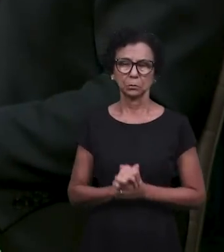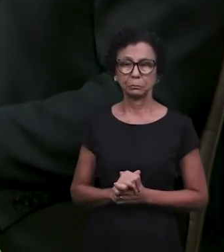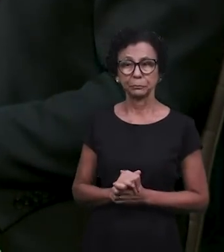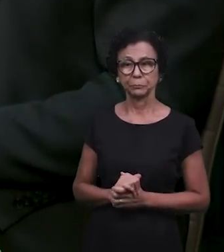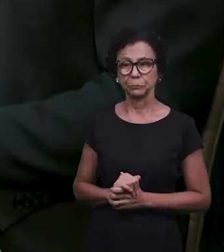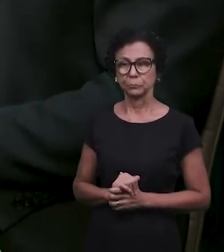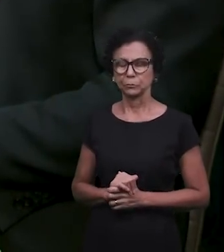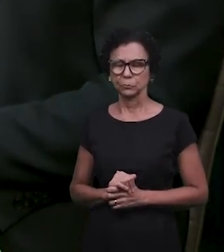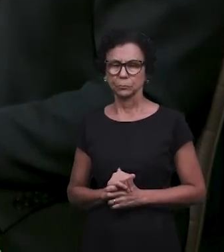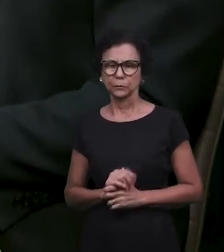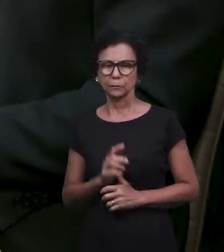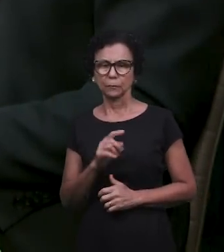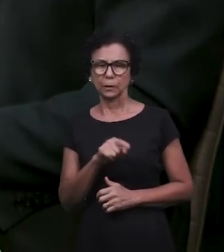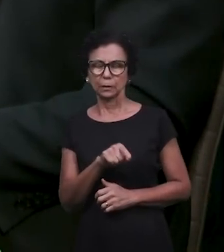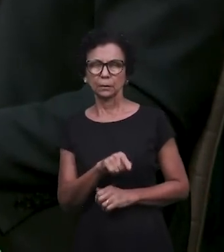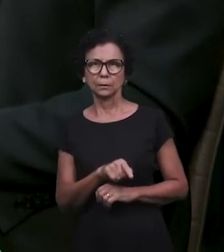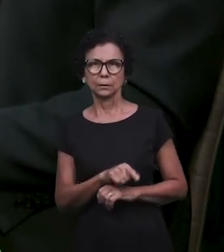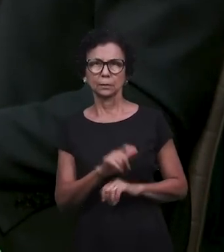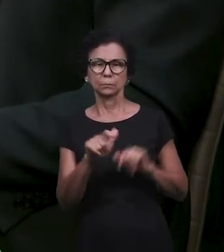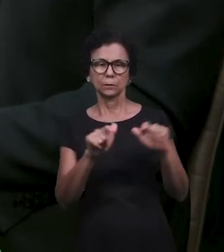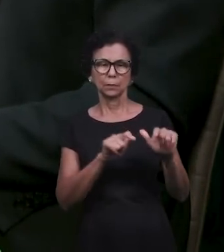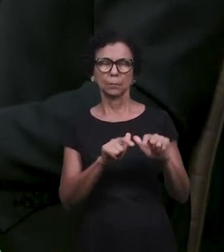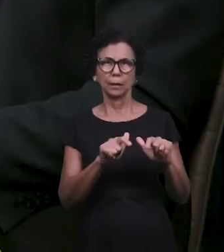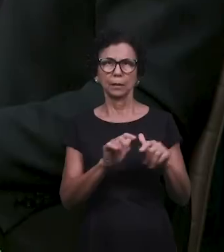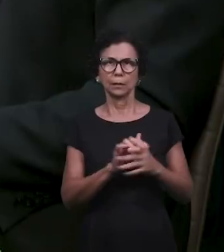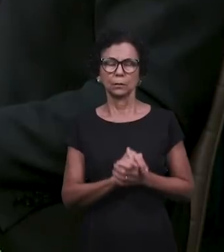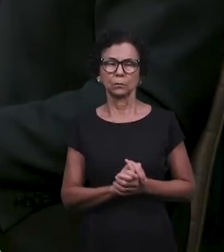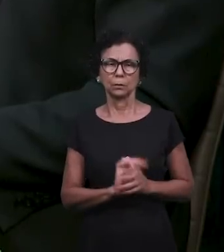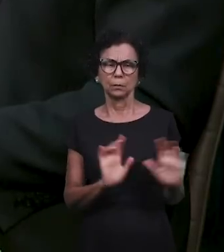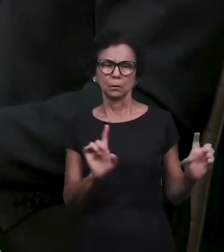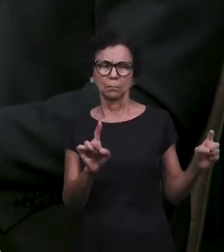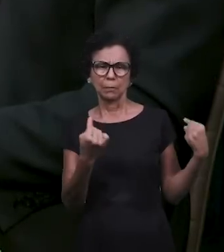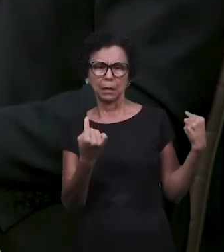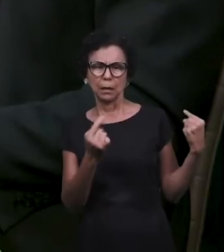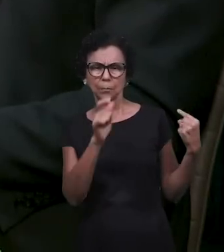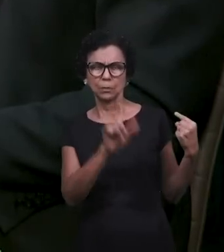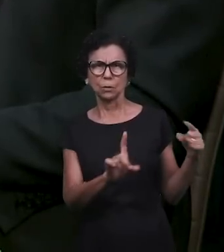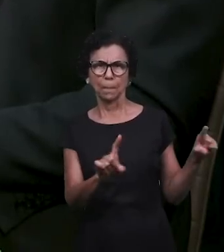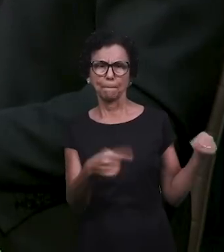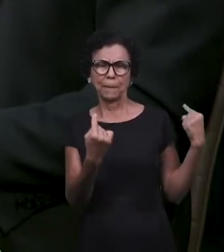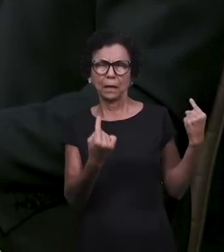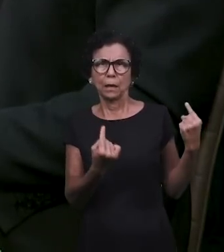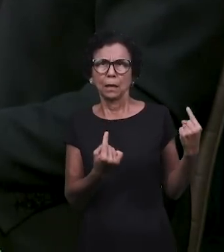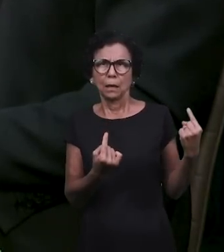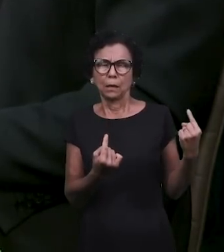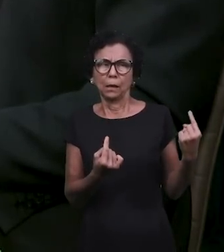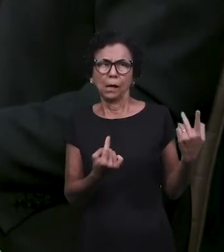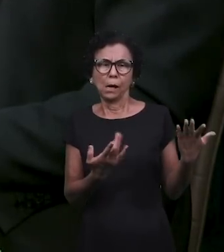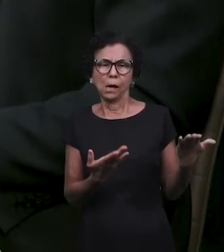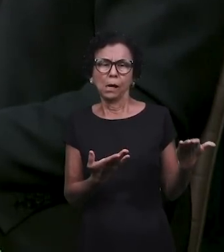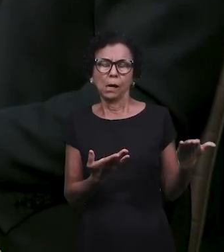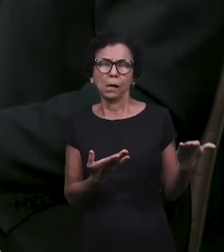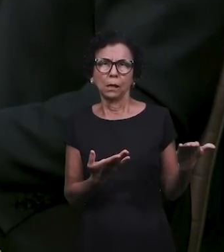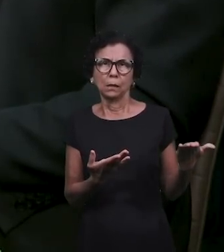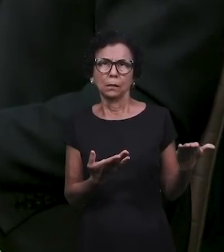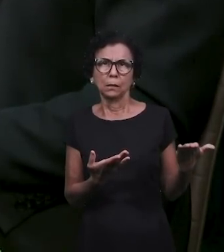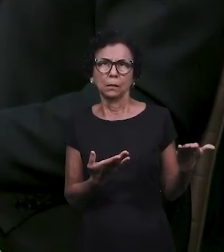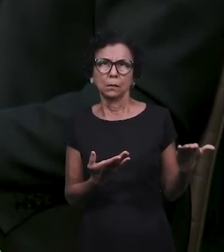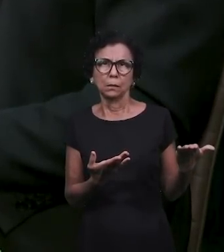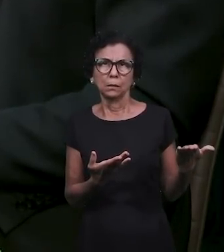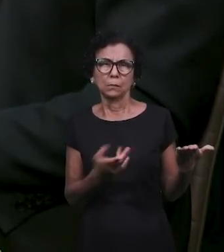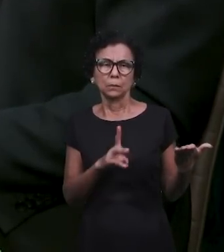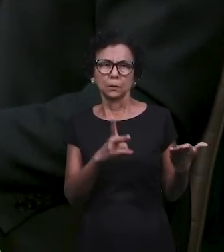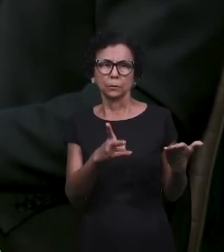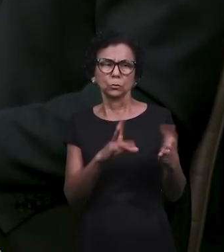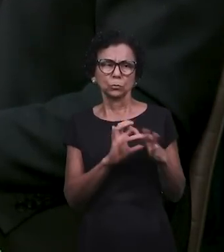momento e te ataca, você vai zelar por quê? Pela comunhão, para ela não ser quebrada.